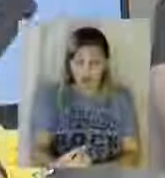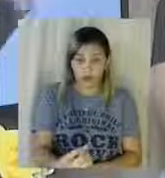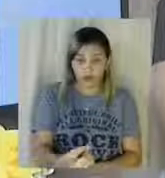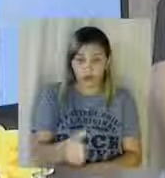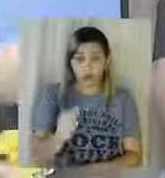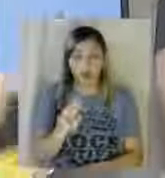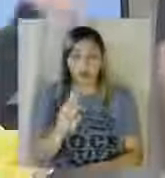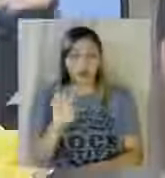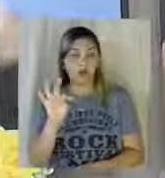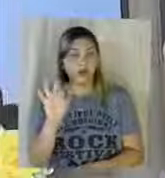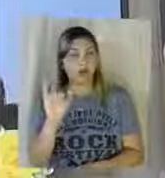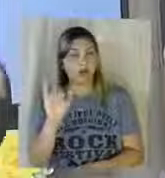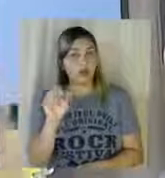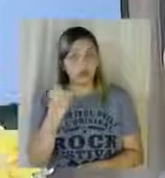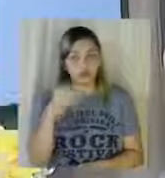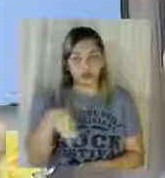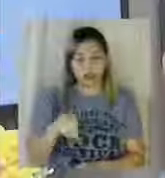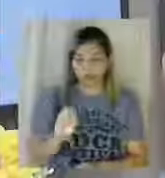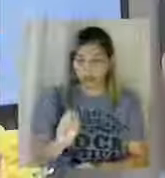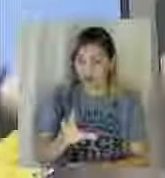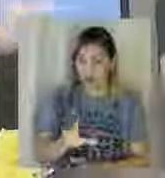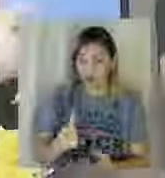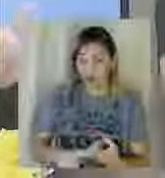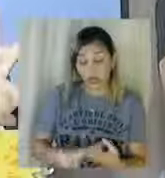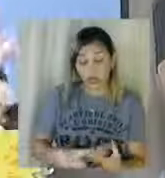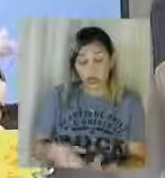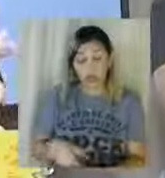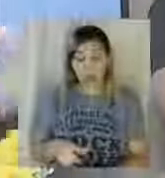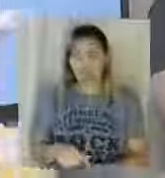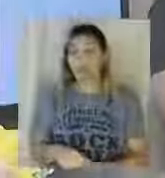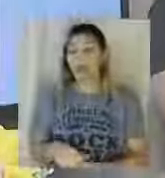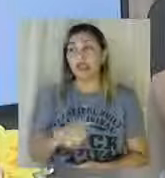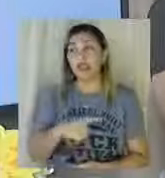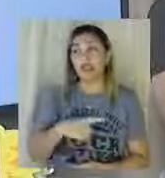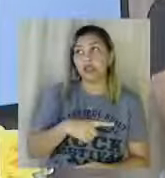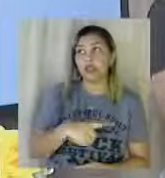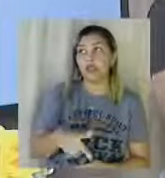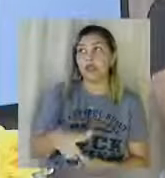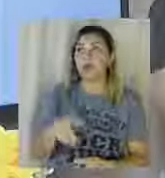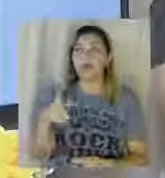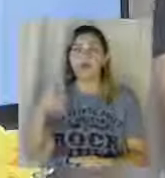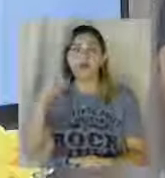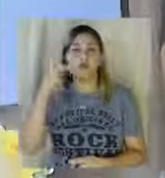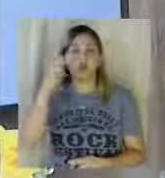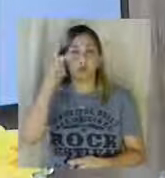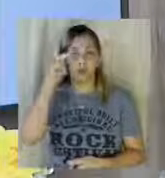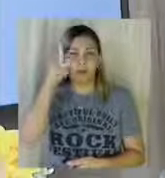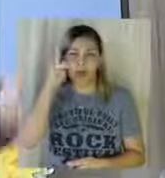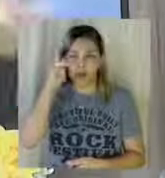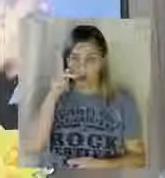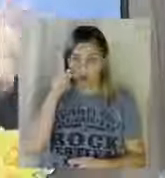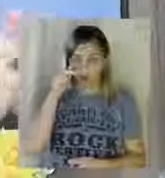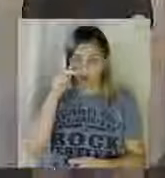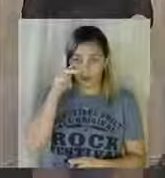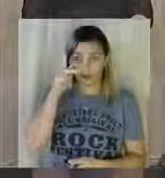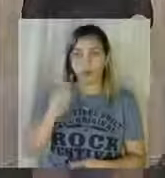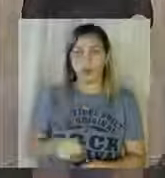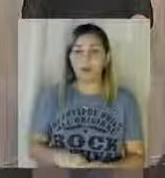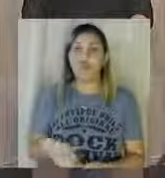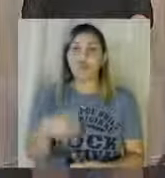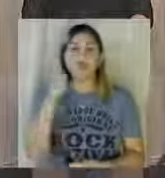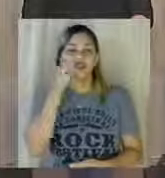apresenta o autismo. Temos aqui também a nossa querida Paloma. Paloma também, uma mulher